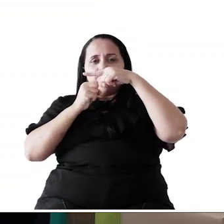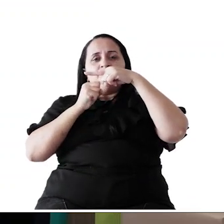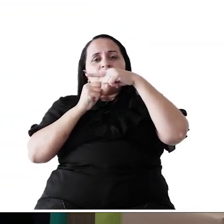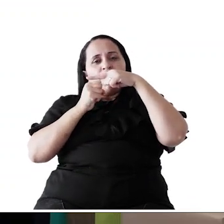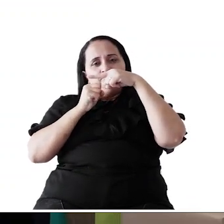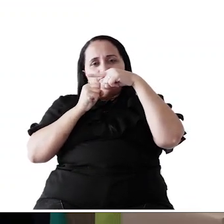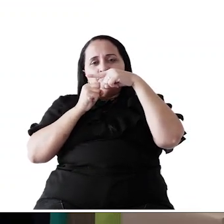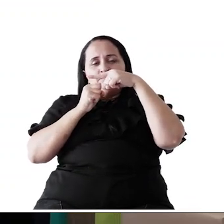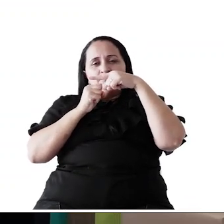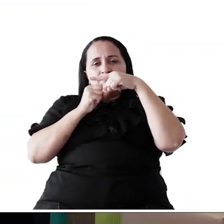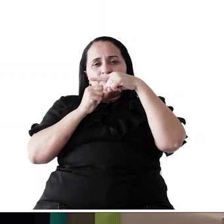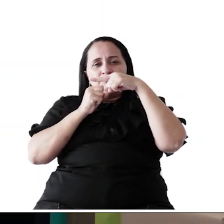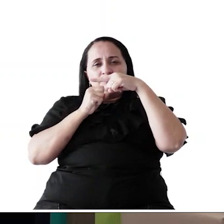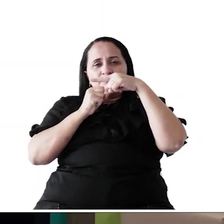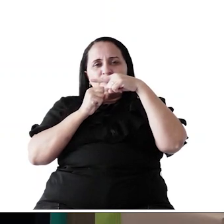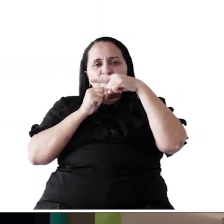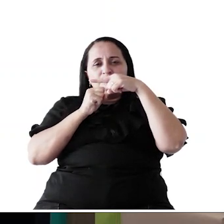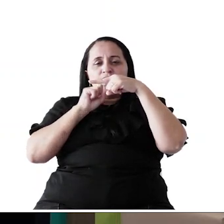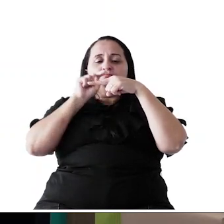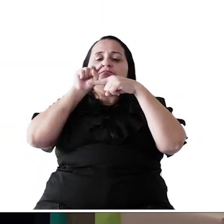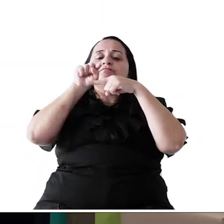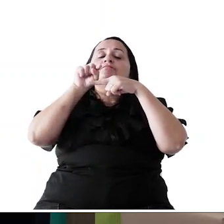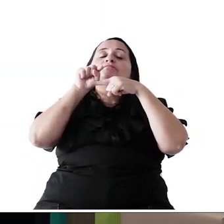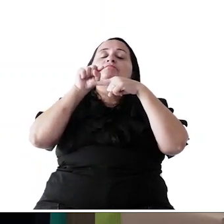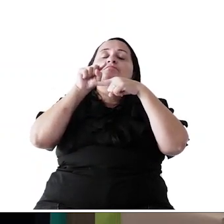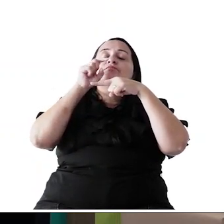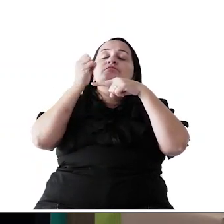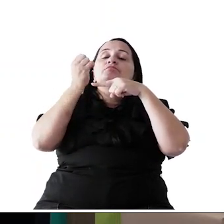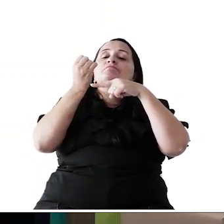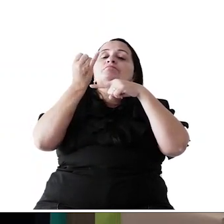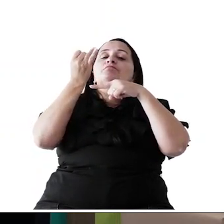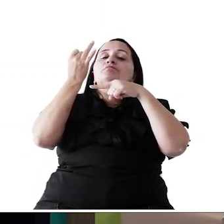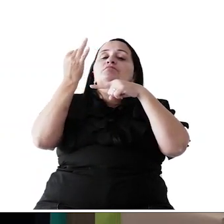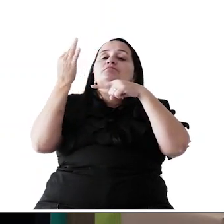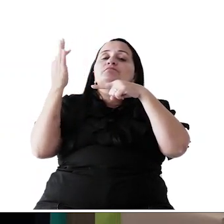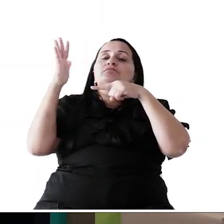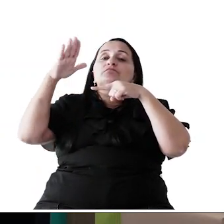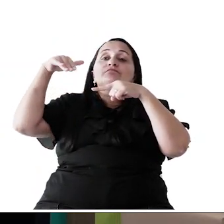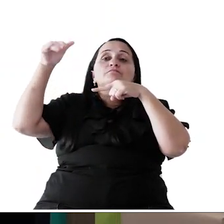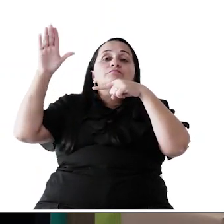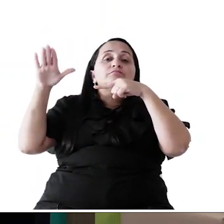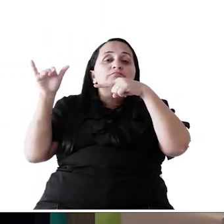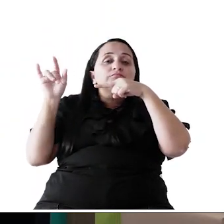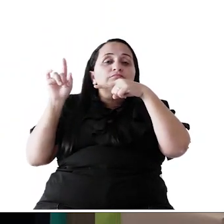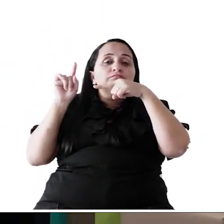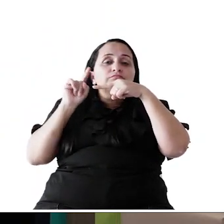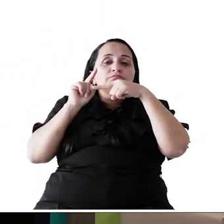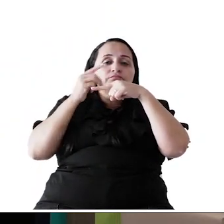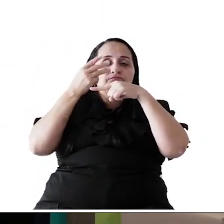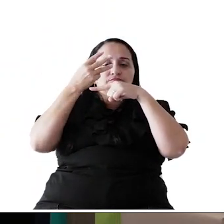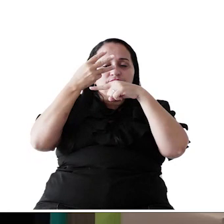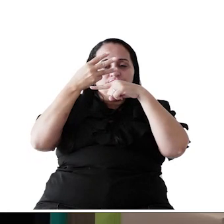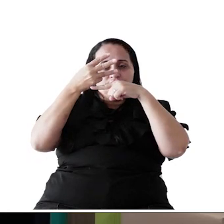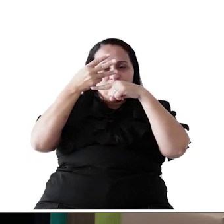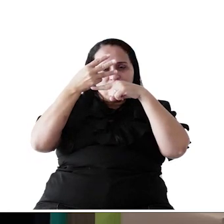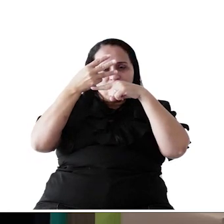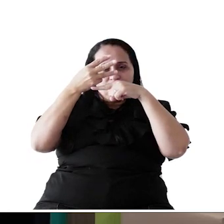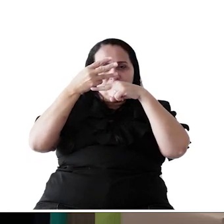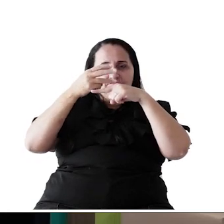8 partes. E quantas partes estão pintadas desse todo?